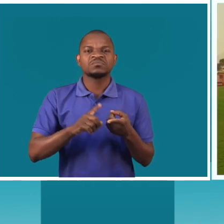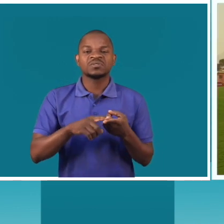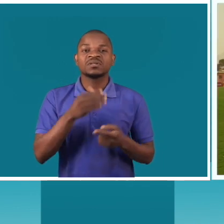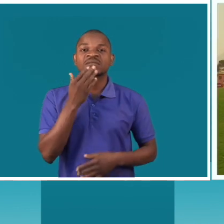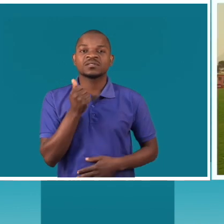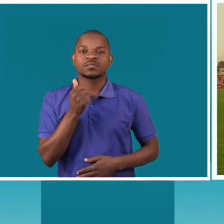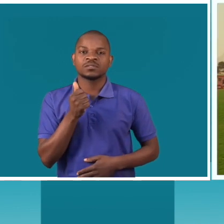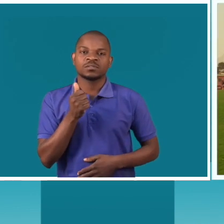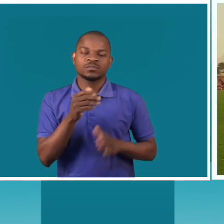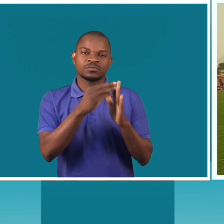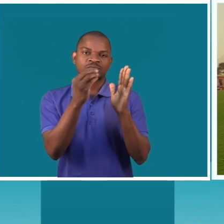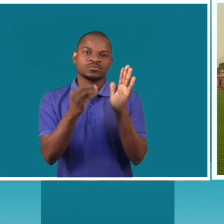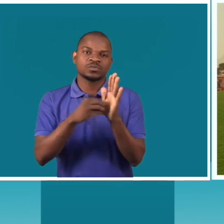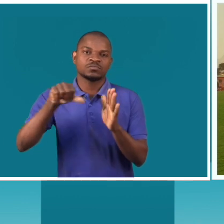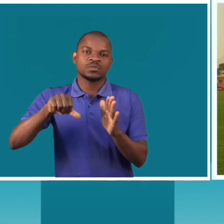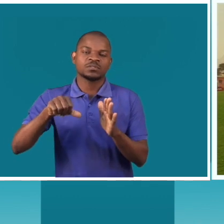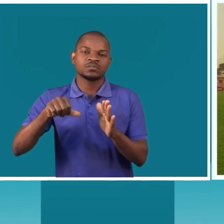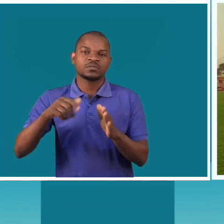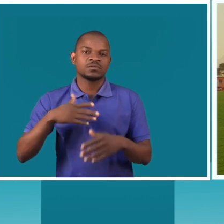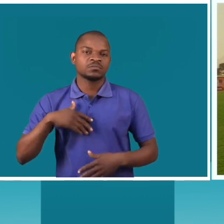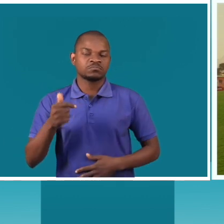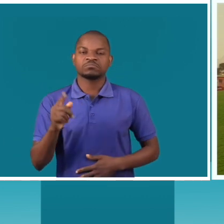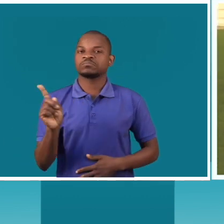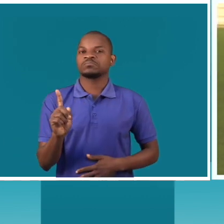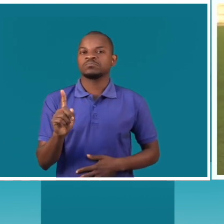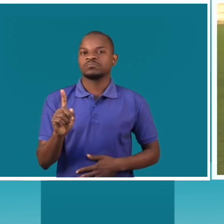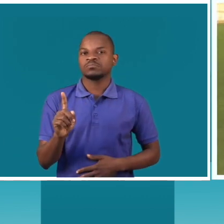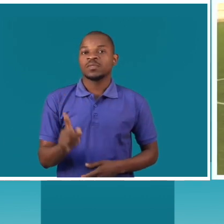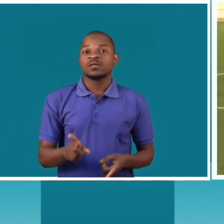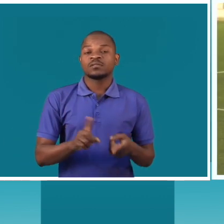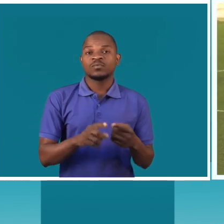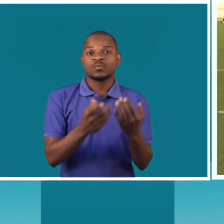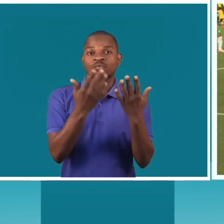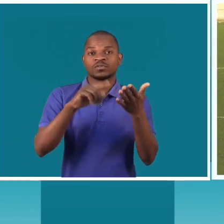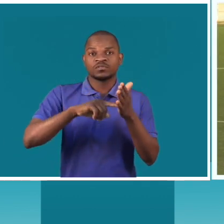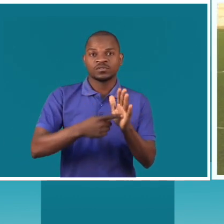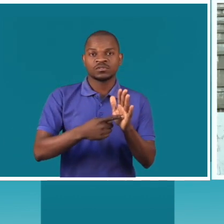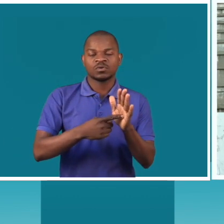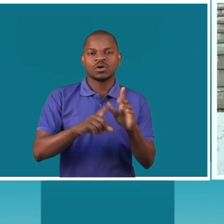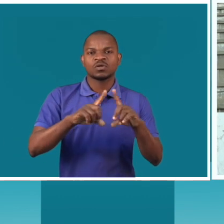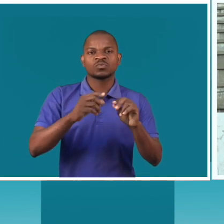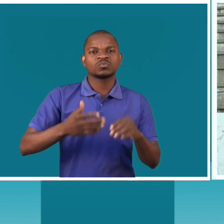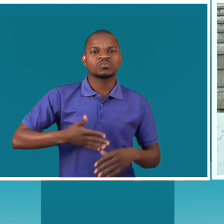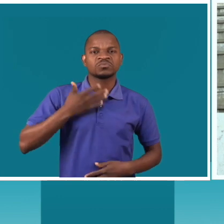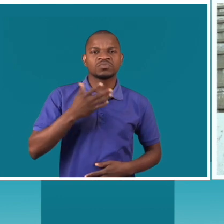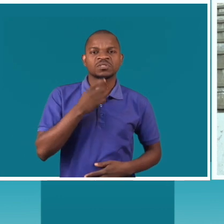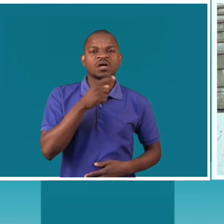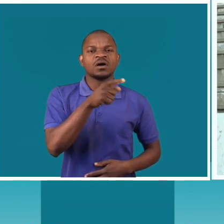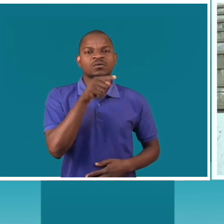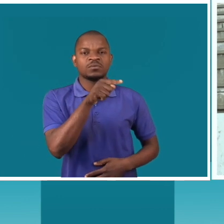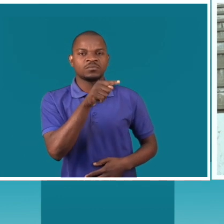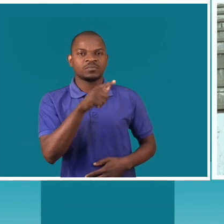culpados pelos maus resultados da equipa, mas são os mais penalizados. Muitas das vezes,